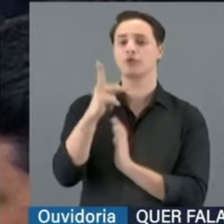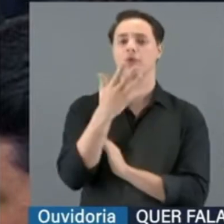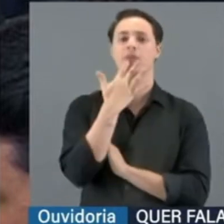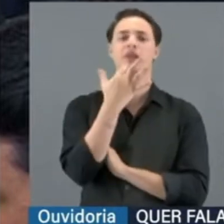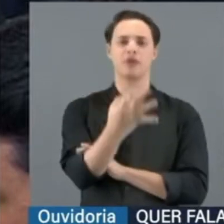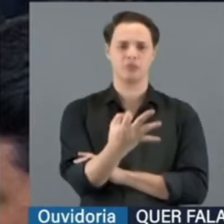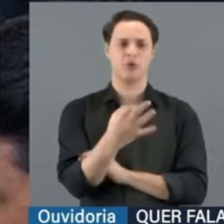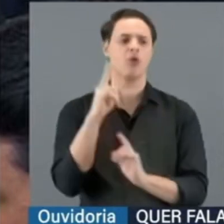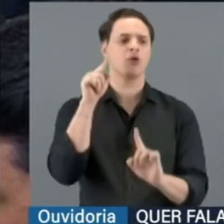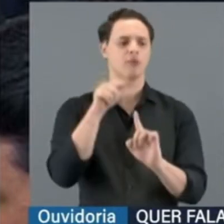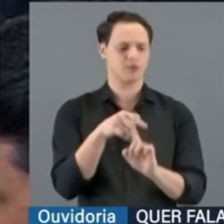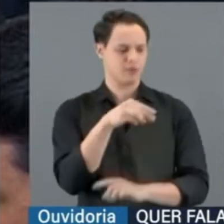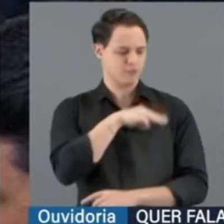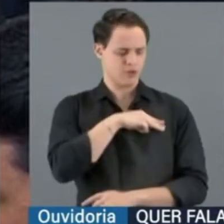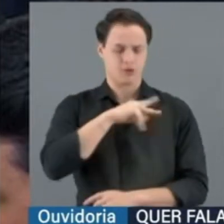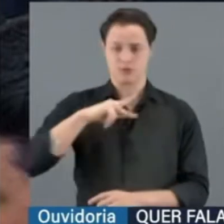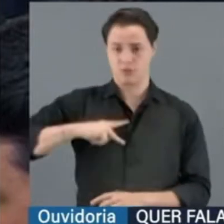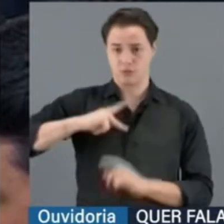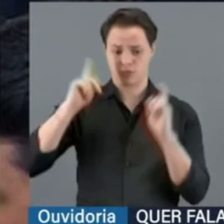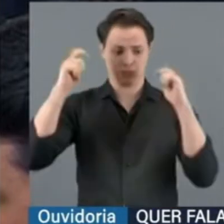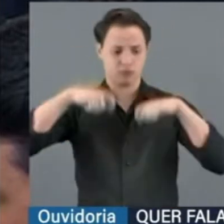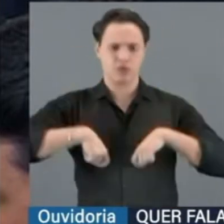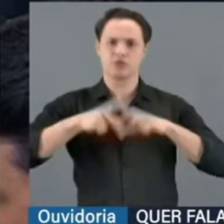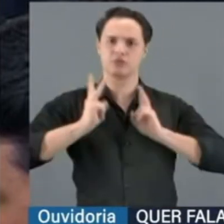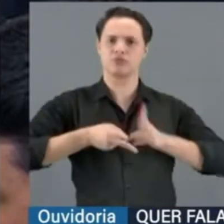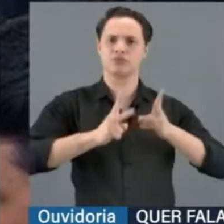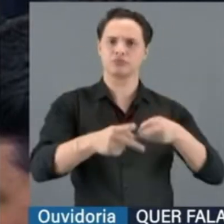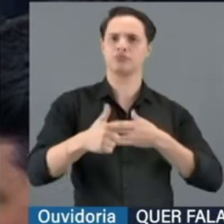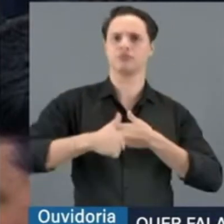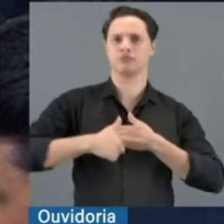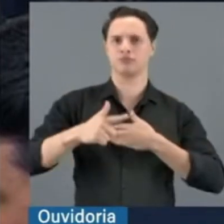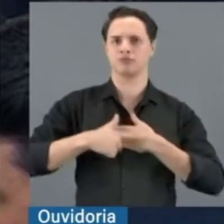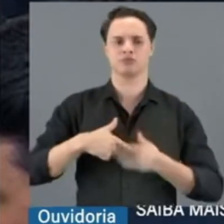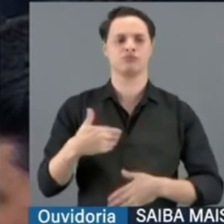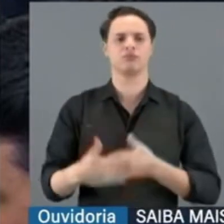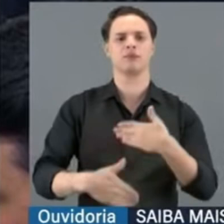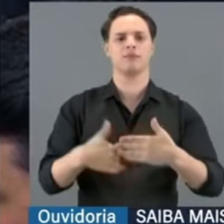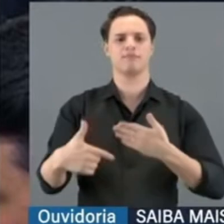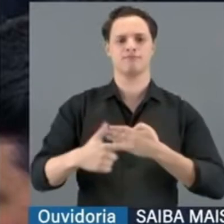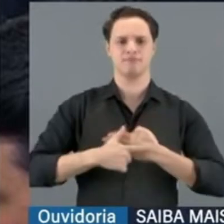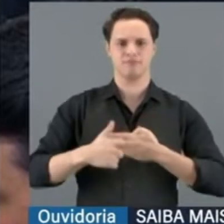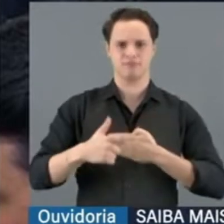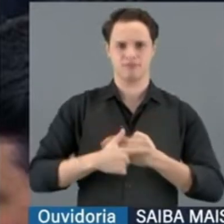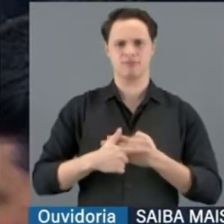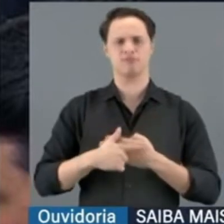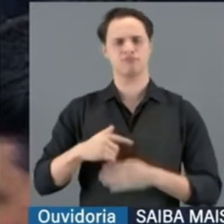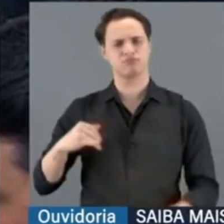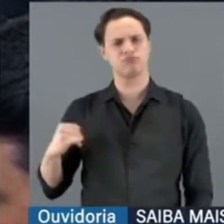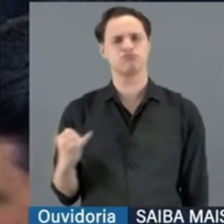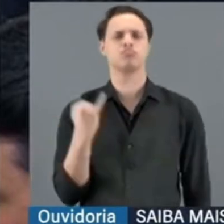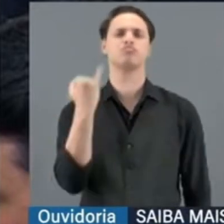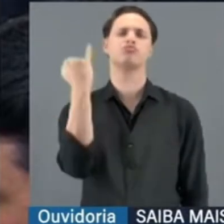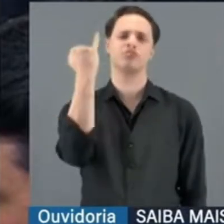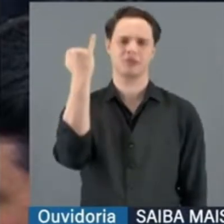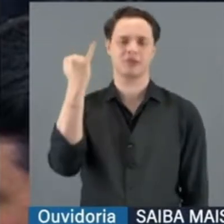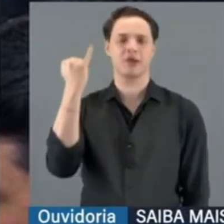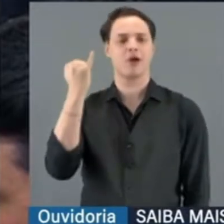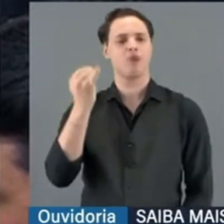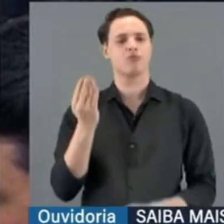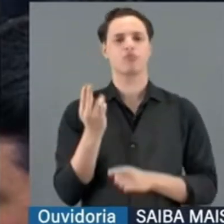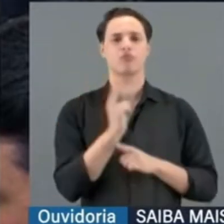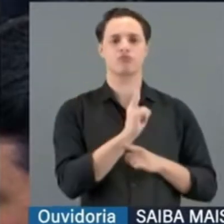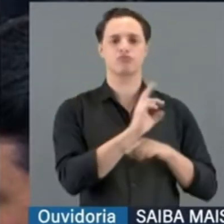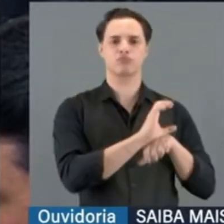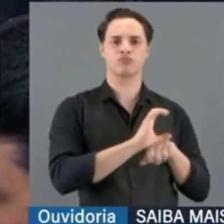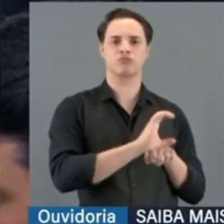para que o Ministério Público passe e continue a exercer essa função de fundamental importância, como guardião